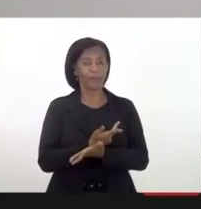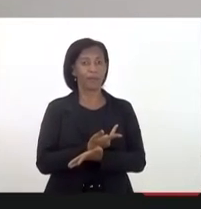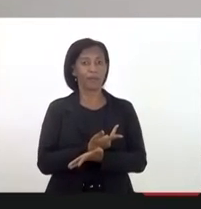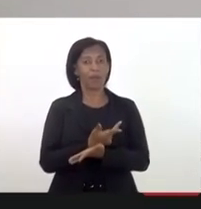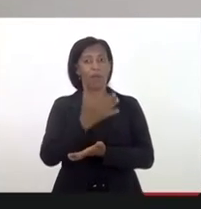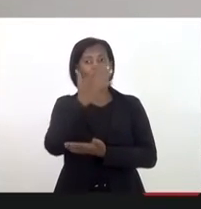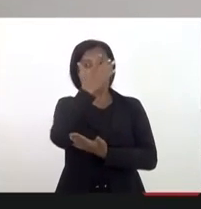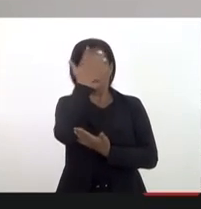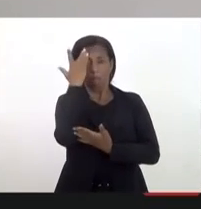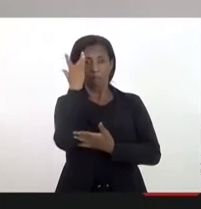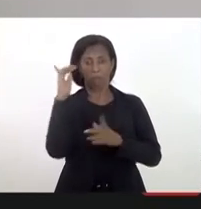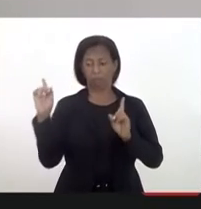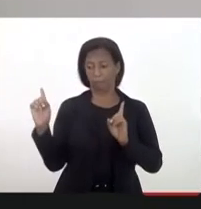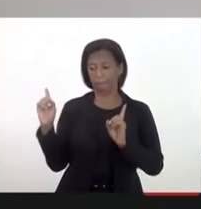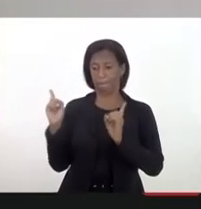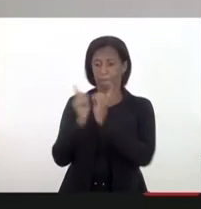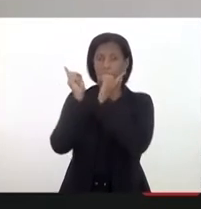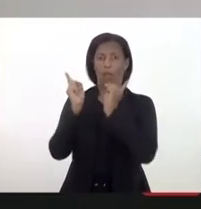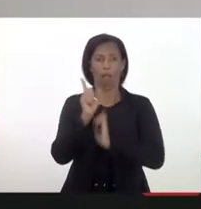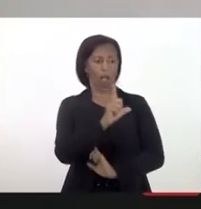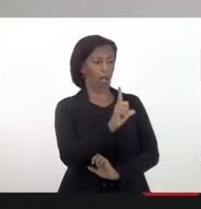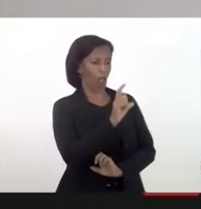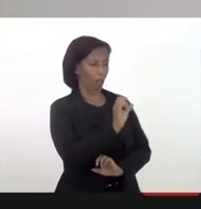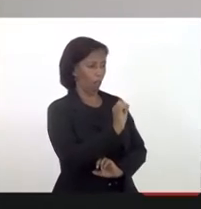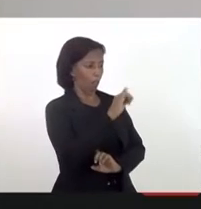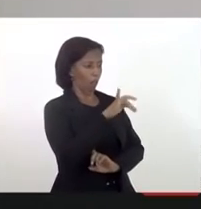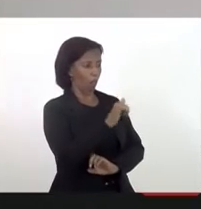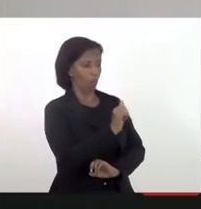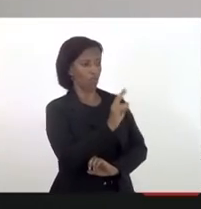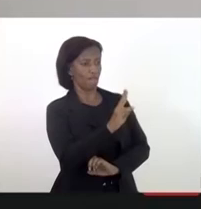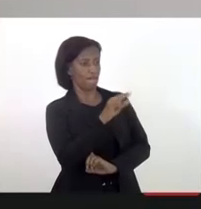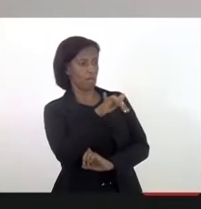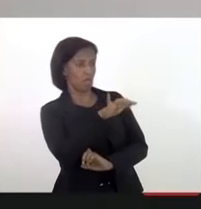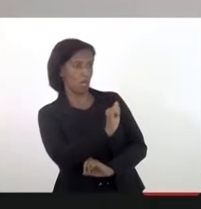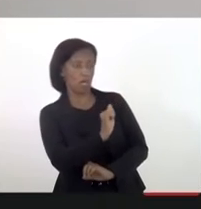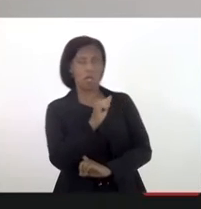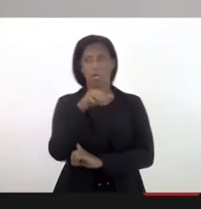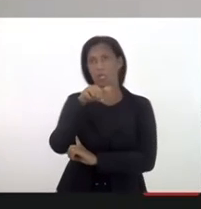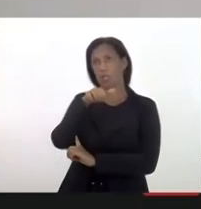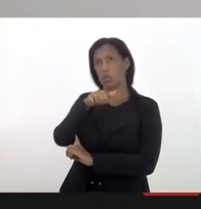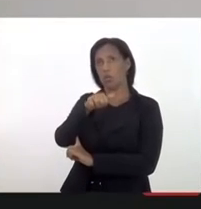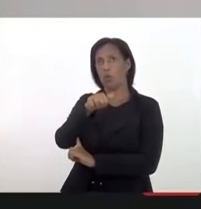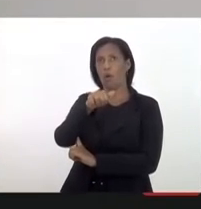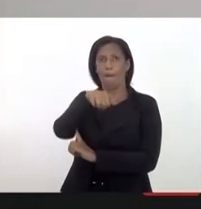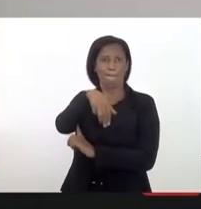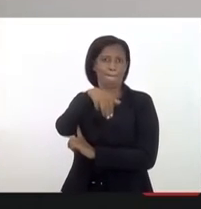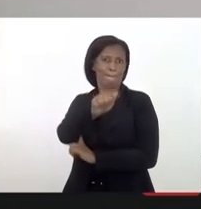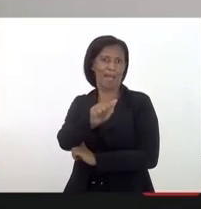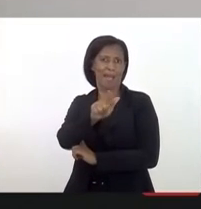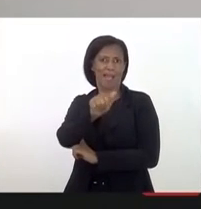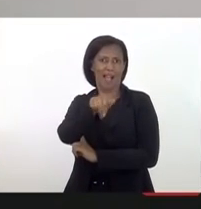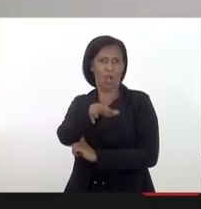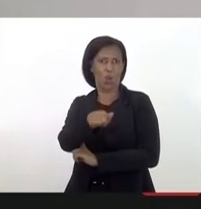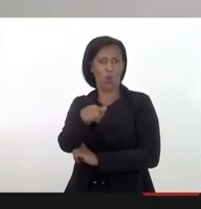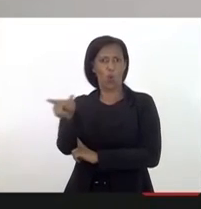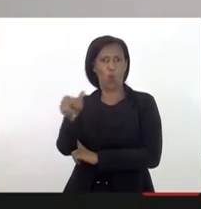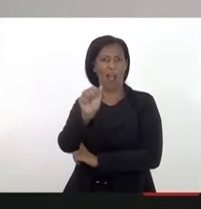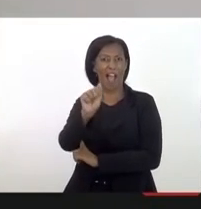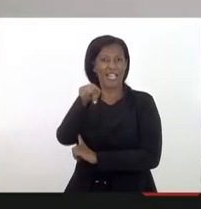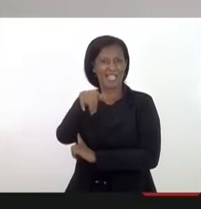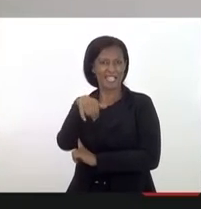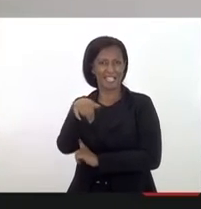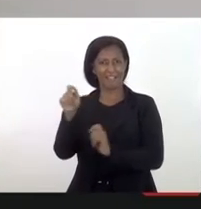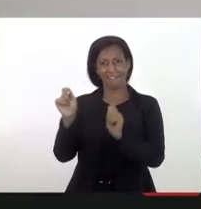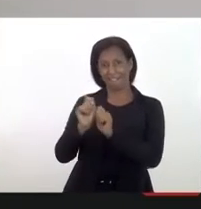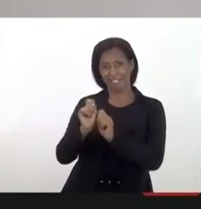estar batendo bumba com as lojas Venâncios, que é muito legal, com a Magalu, com a Anitta fazendo propaganda, que é muito legal.